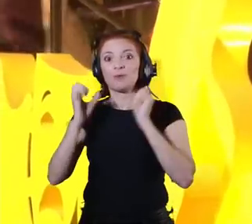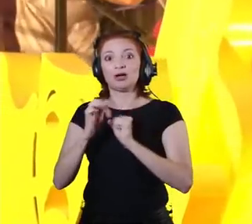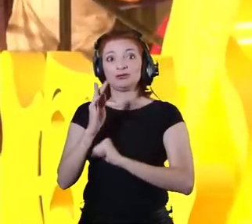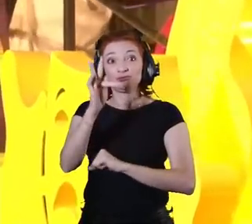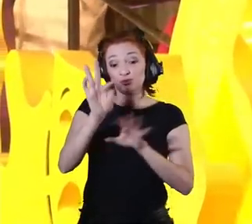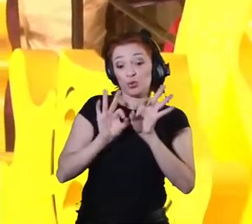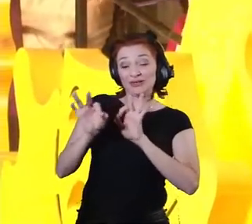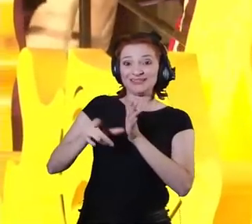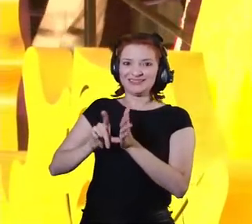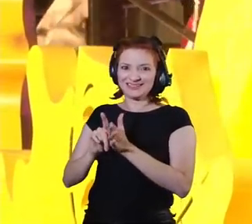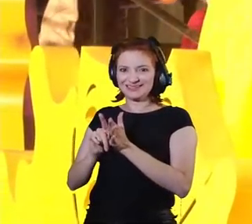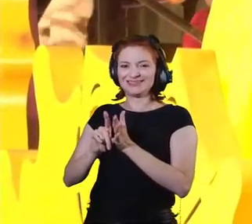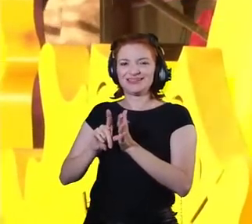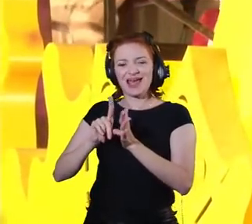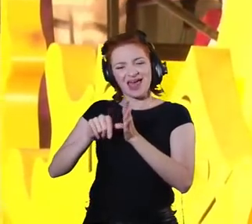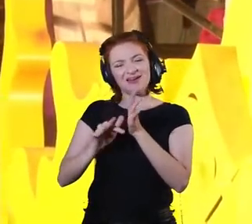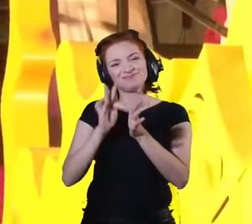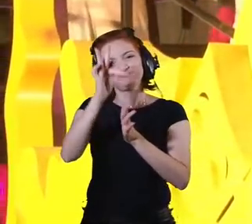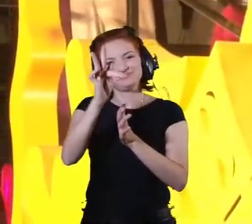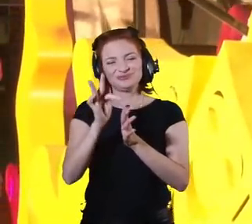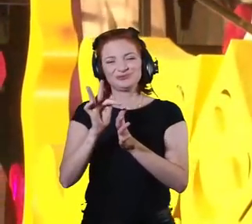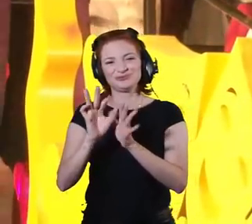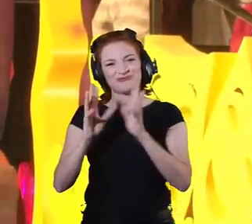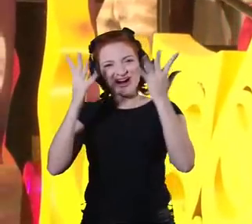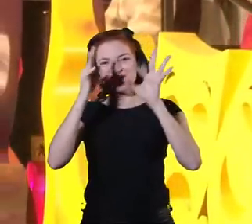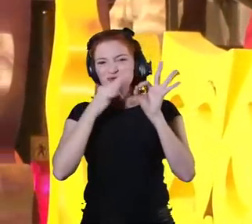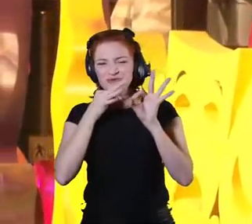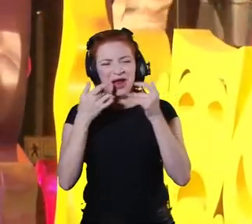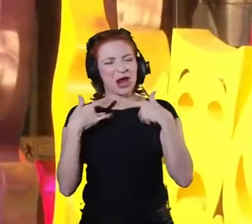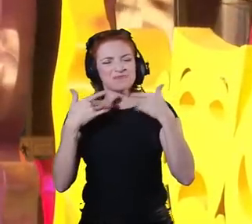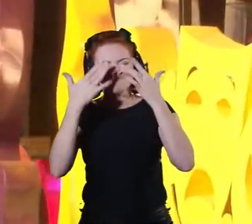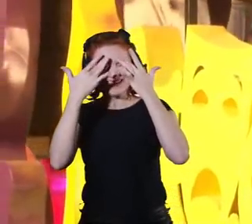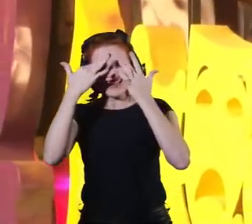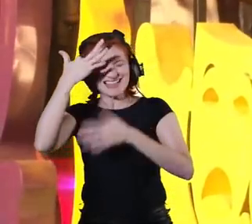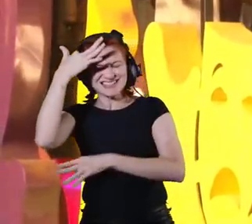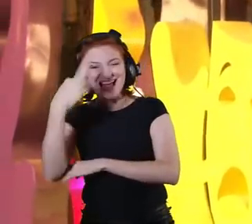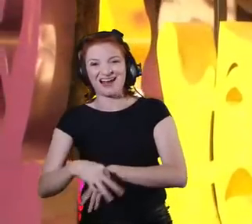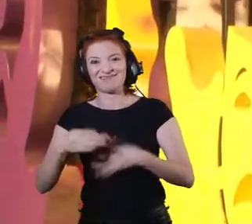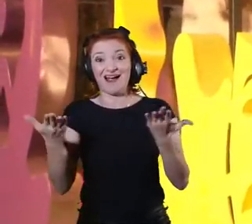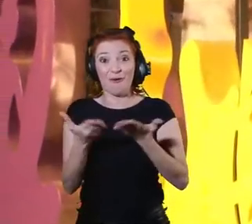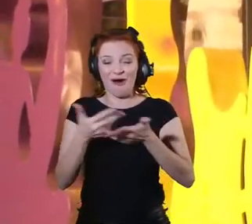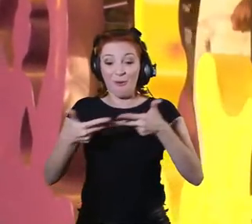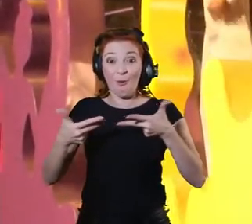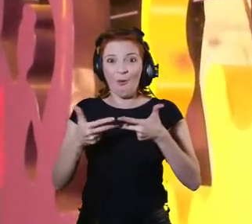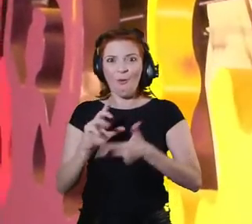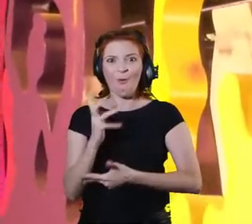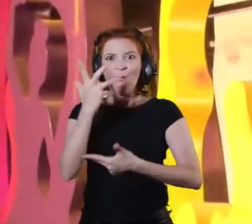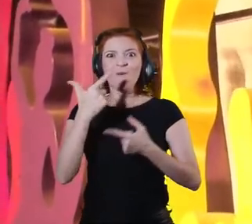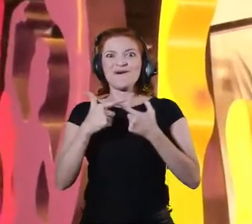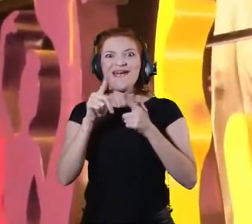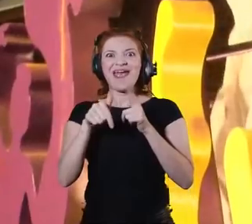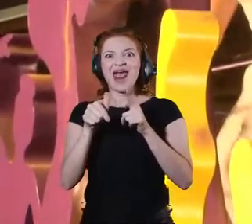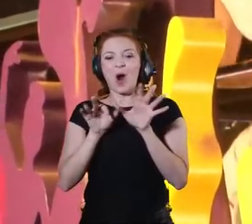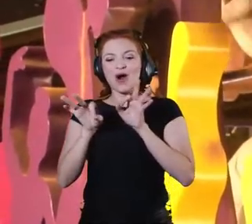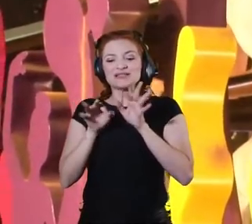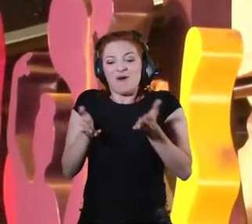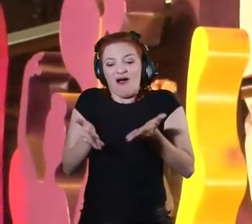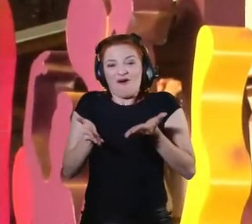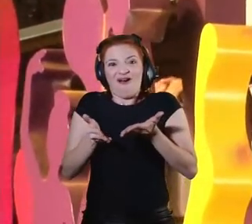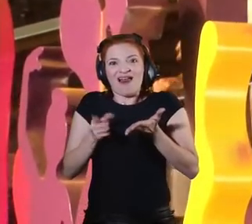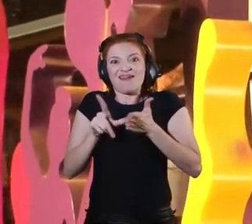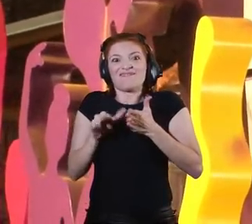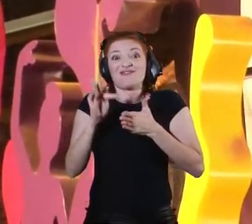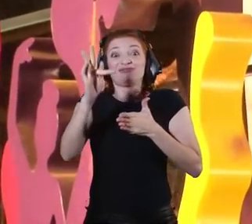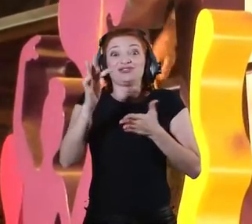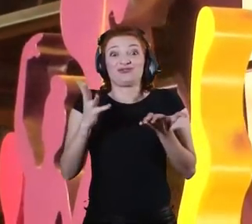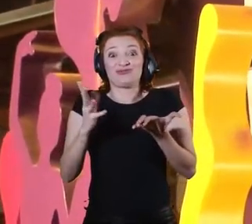da festa da uva. Não tenho dúvida nenhuma que tudo isso que está acontecendo está sendo semeado para essas criaturas